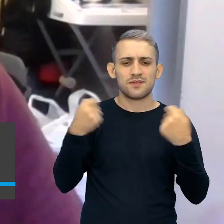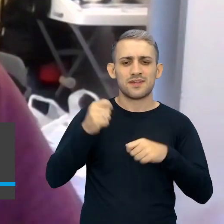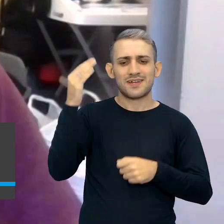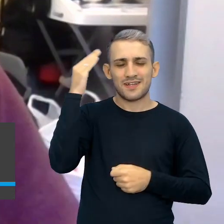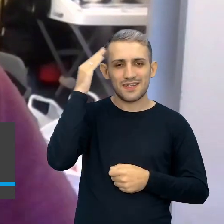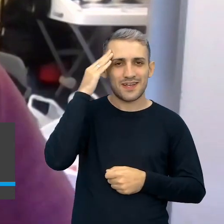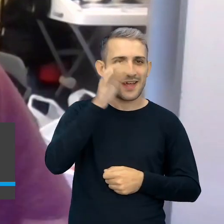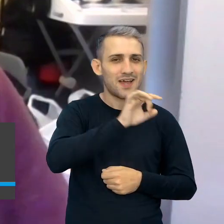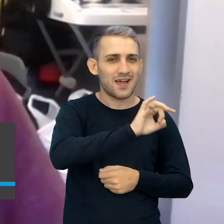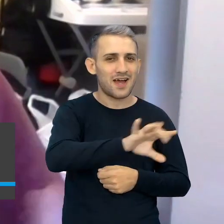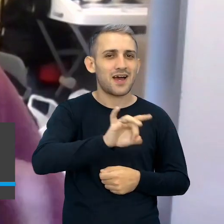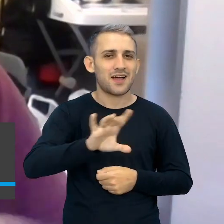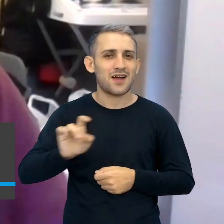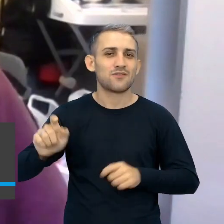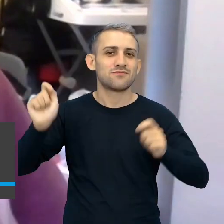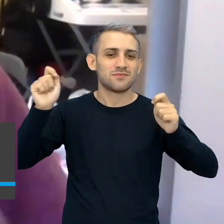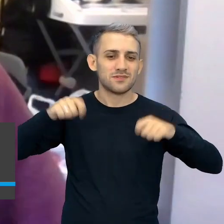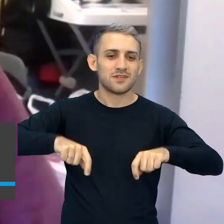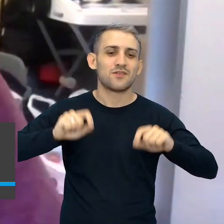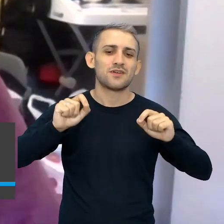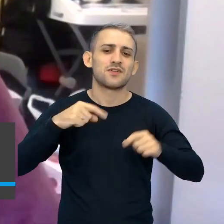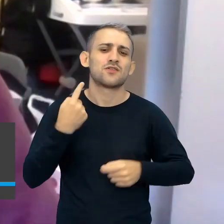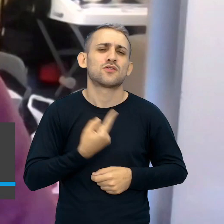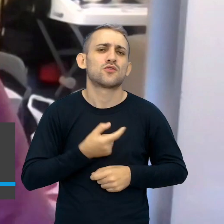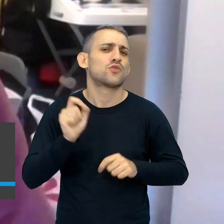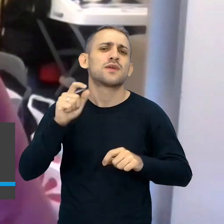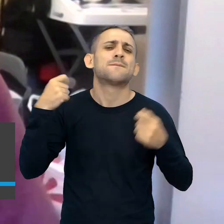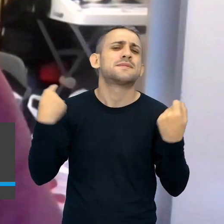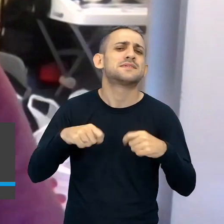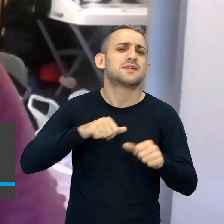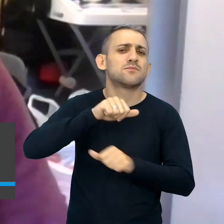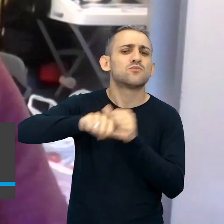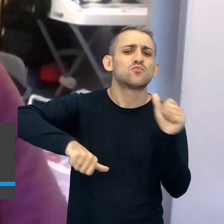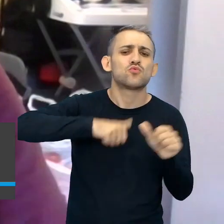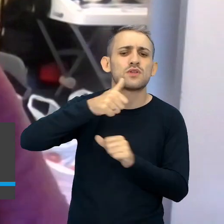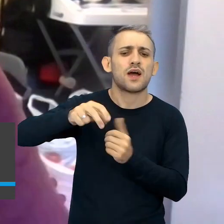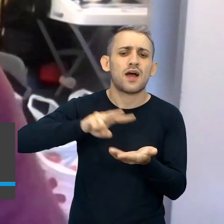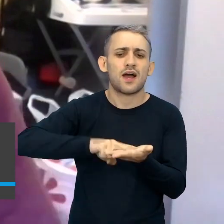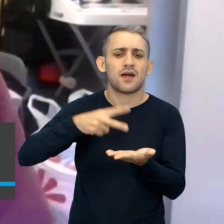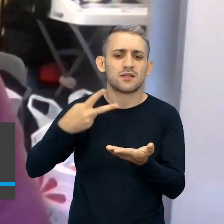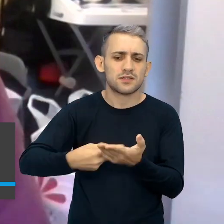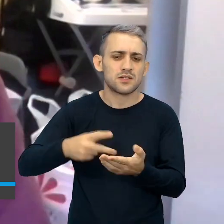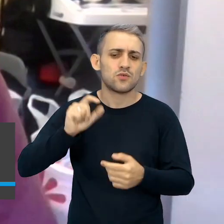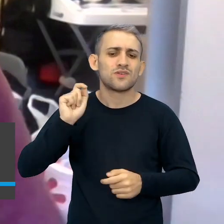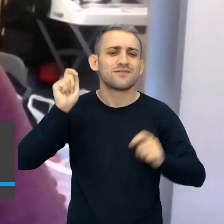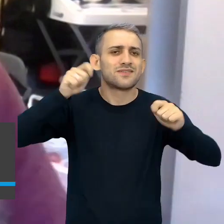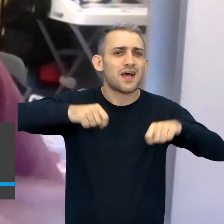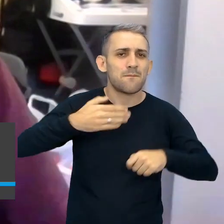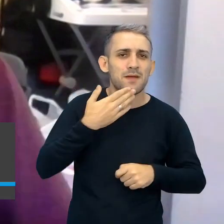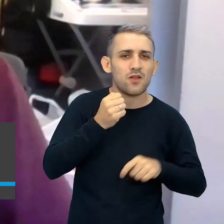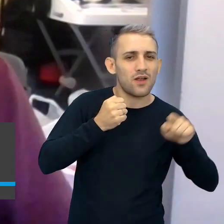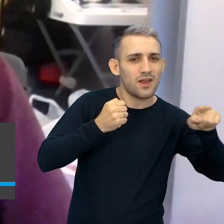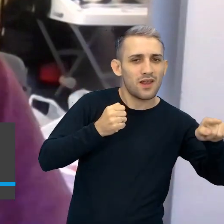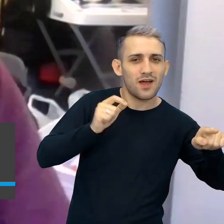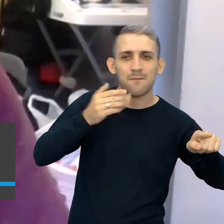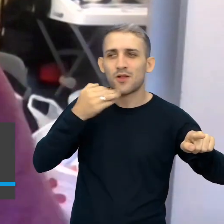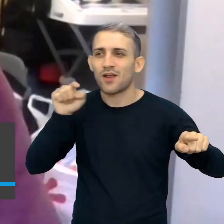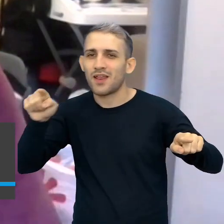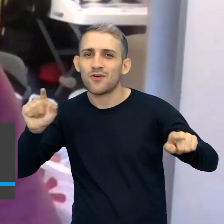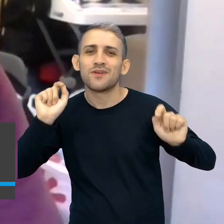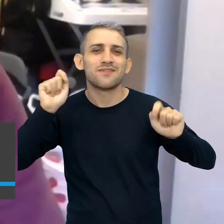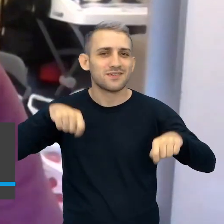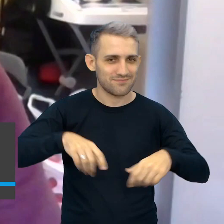uma dessas mídias para conseguir definir o que que precisa de mudanças, de traduções, o que que funciona melhor em um lugar, o que que funciona melhor no